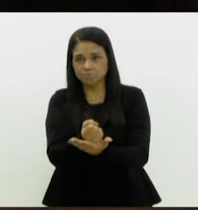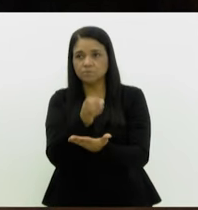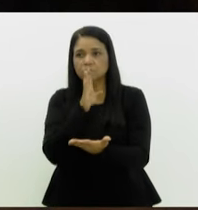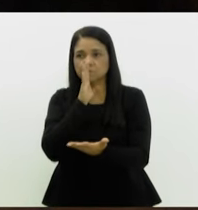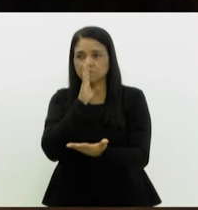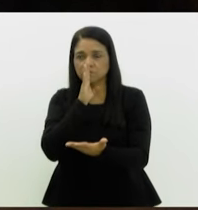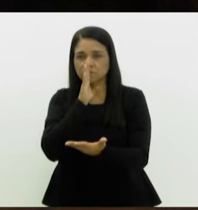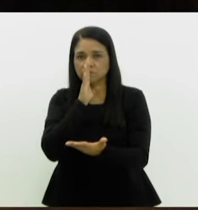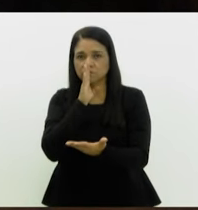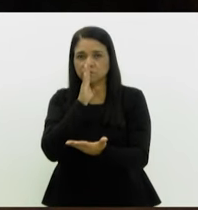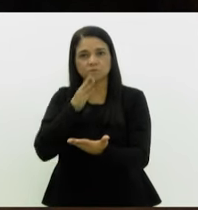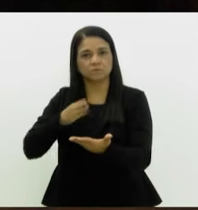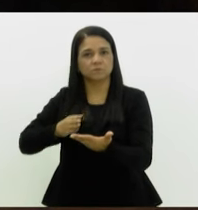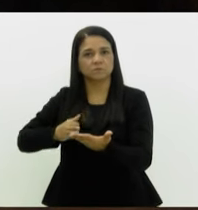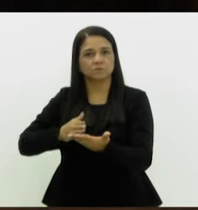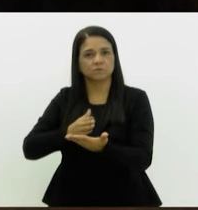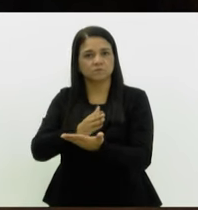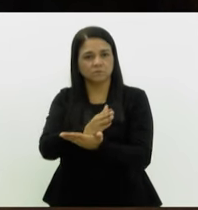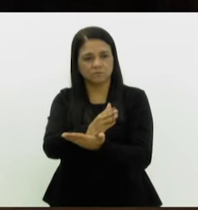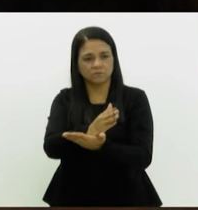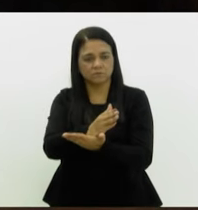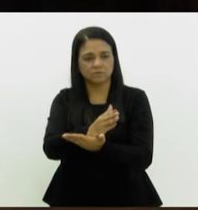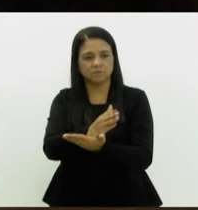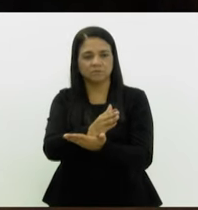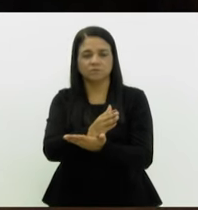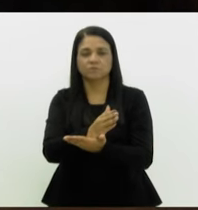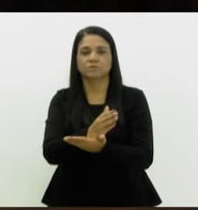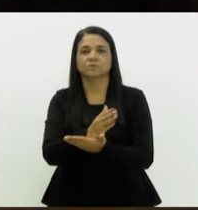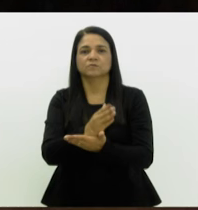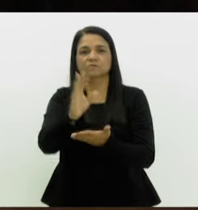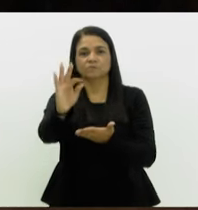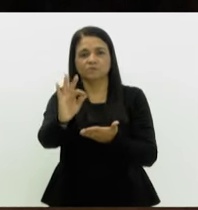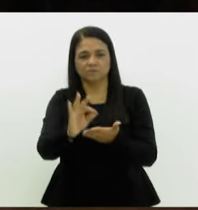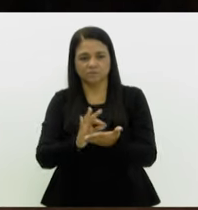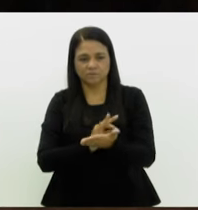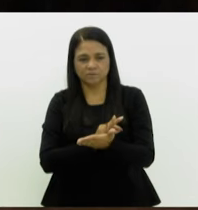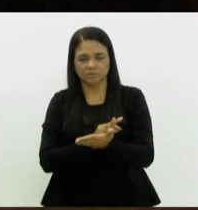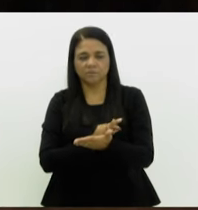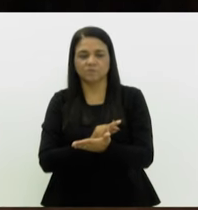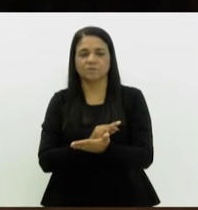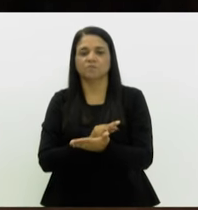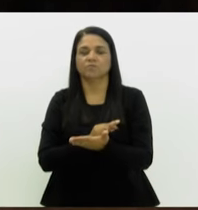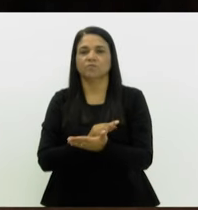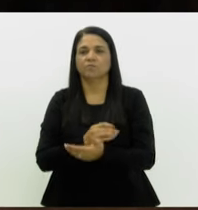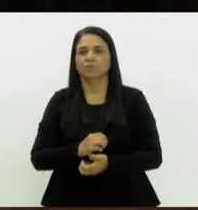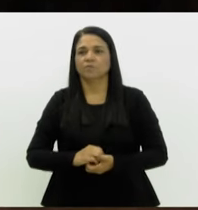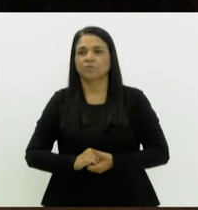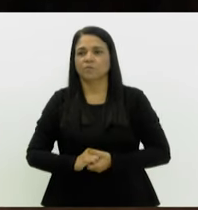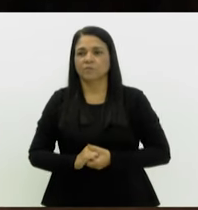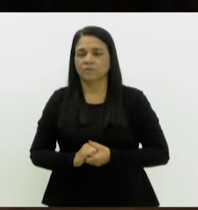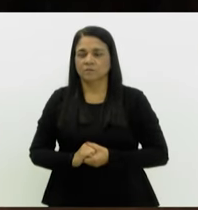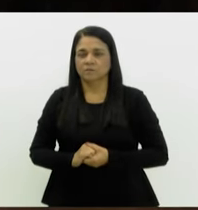aprovam, permaneçam como estão, aprovado. Vai autógrafo.